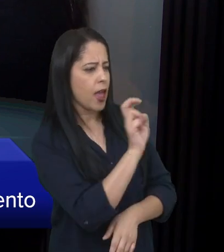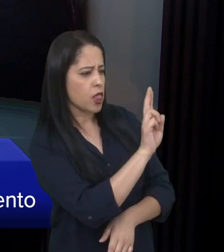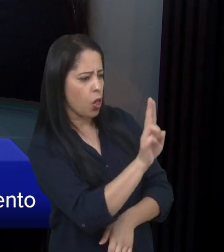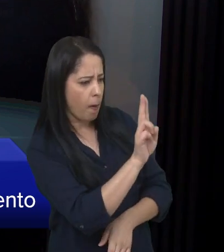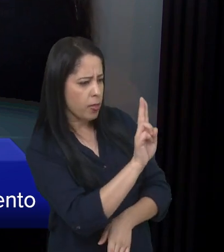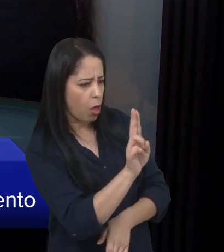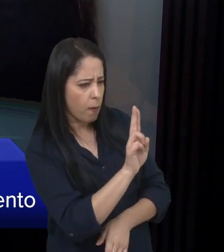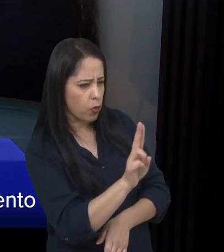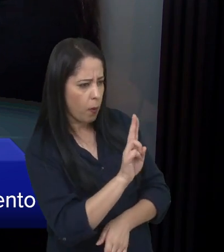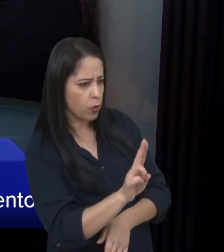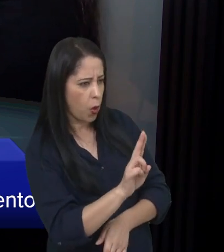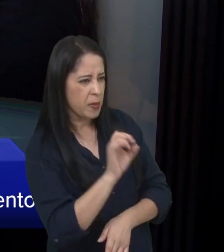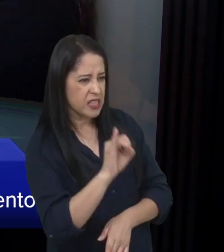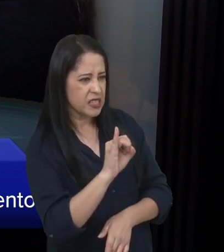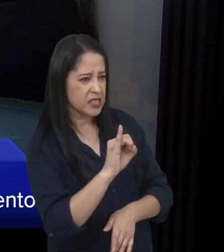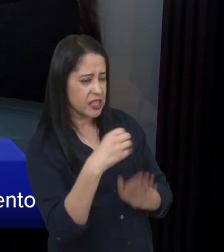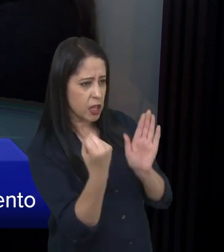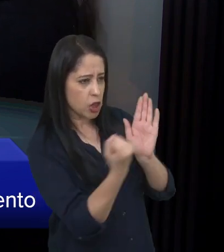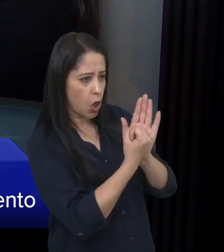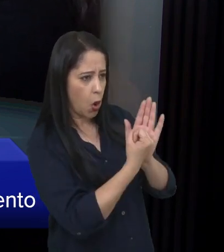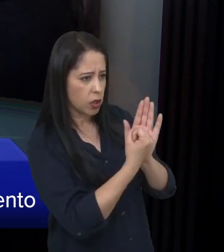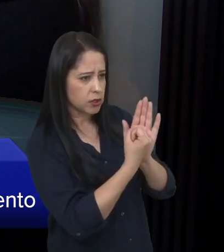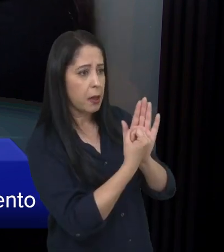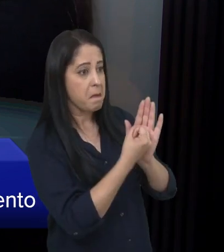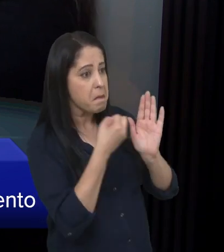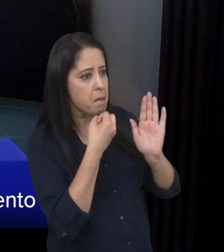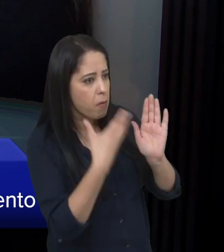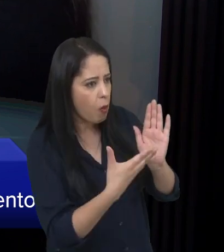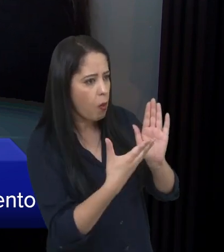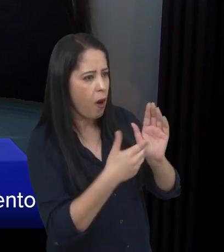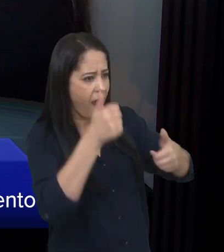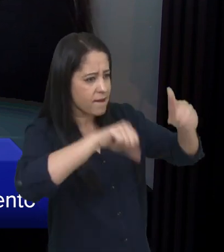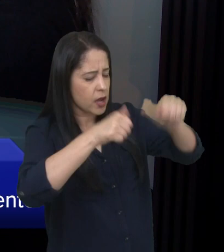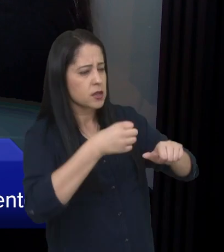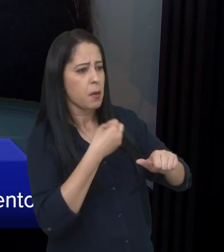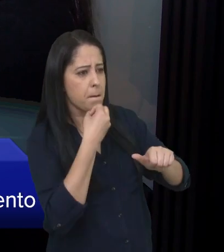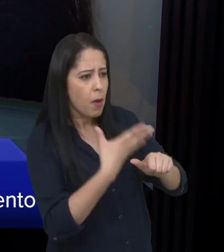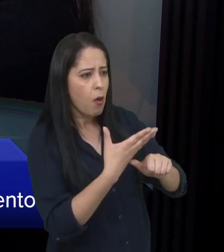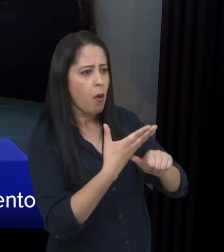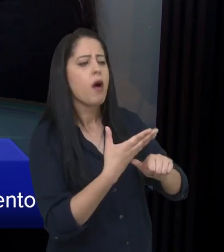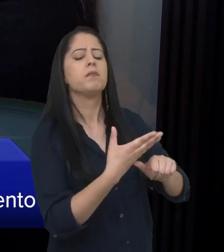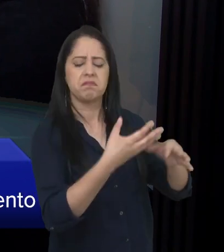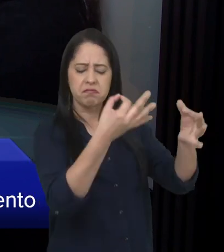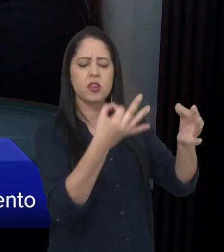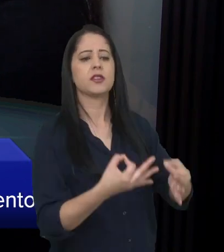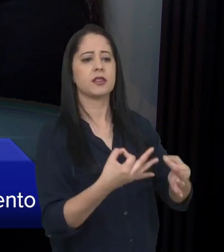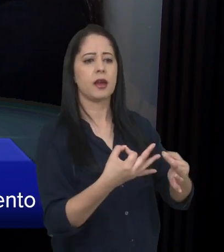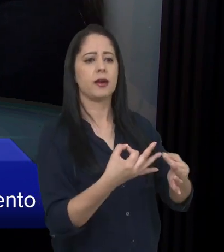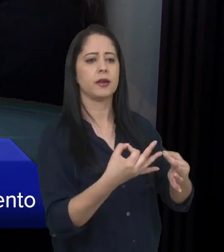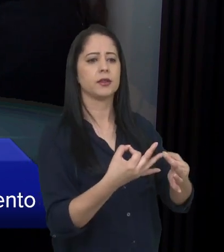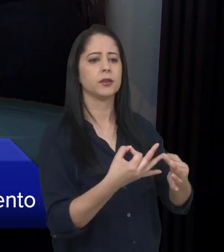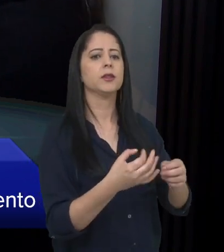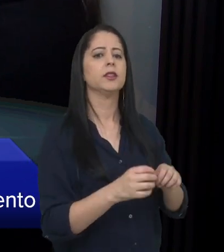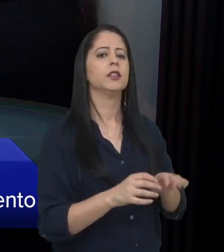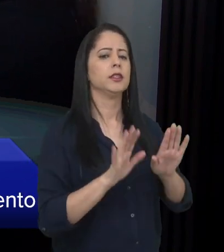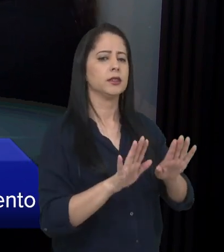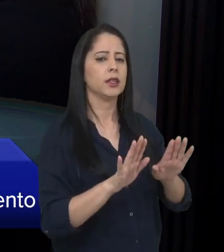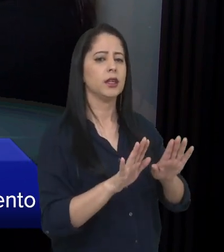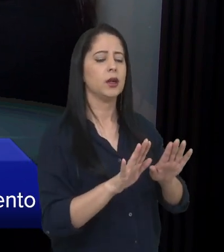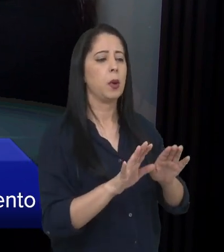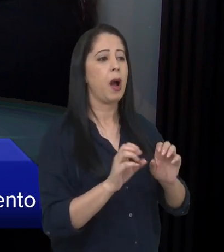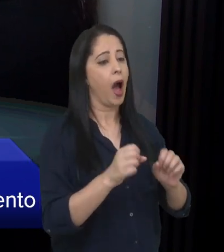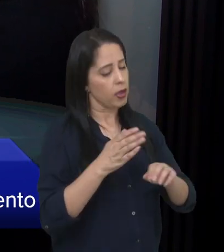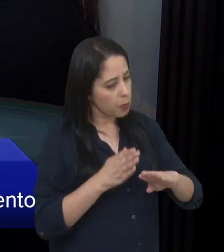as imobiliárias com o índice de aprovação tem as notas que as pessoas comentam com relação a imobiliária Então procure